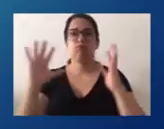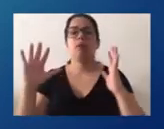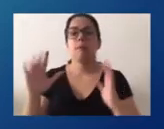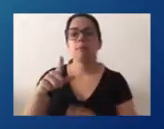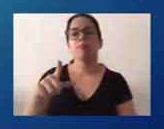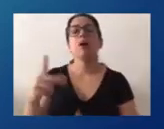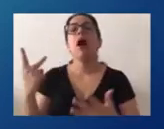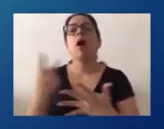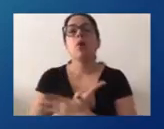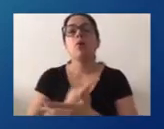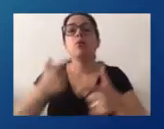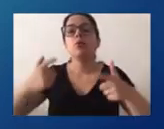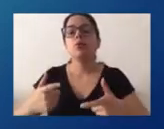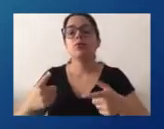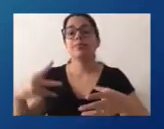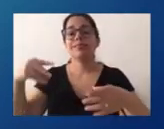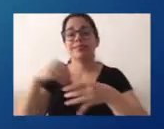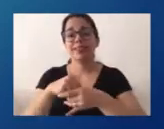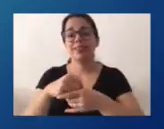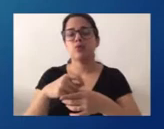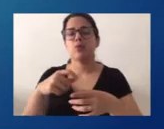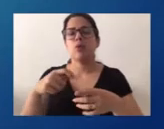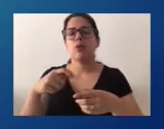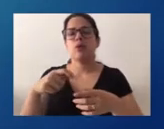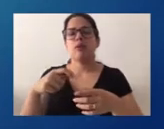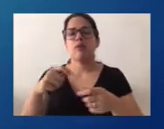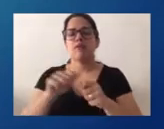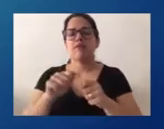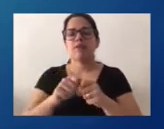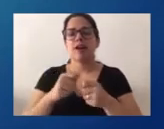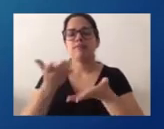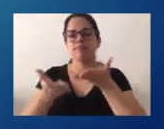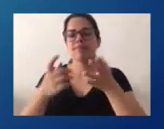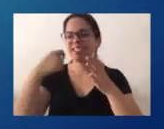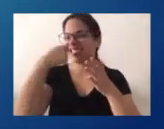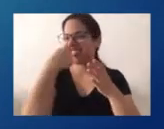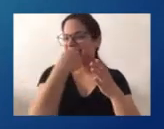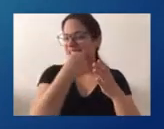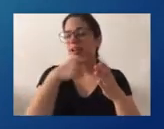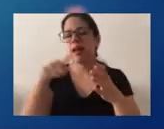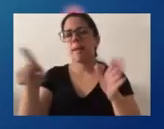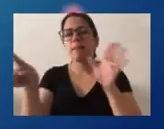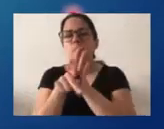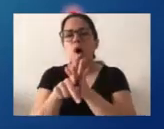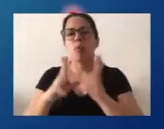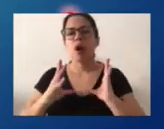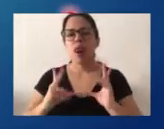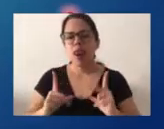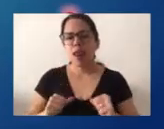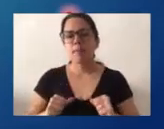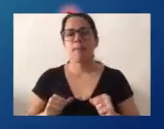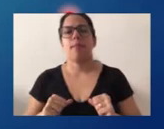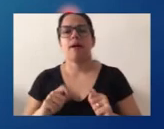vou narrar agora foi um autoclave que explodiu num consultório odontológico, que normalmente usa essas autoclaves aqui que são menores, autoclaves de